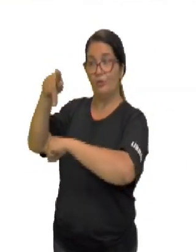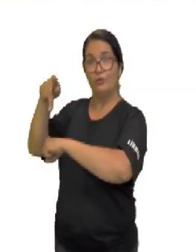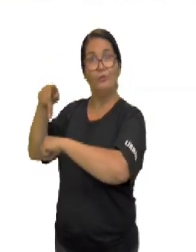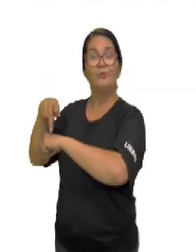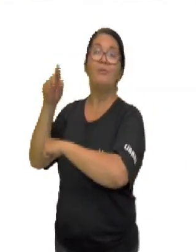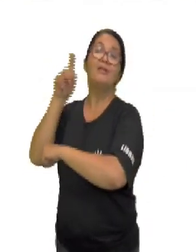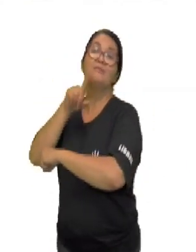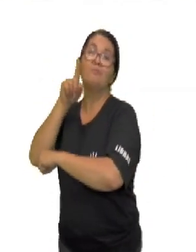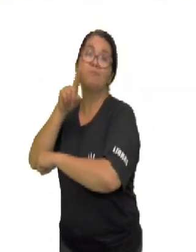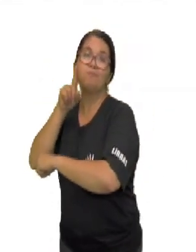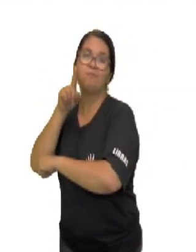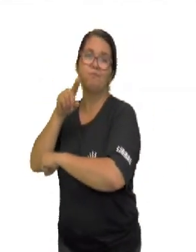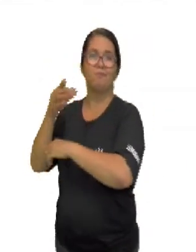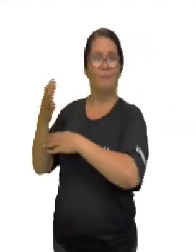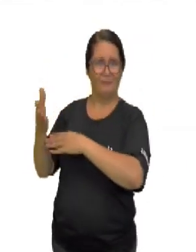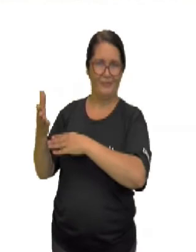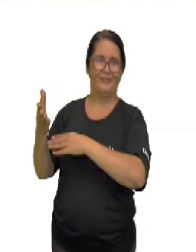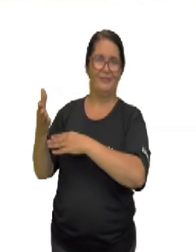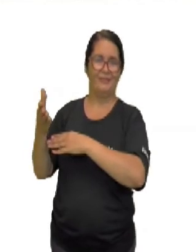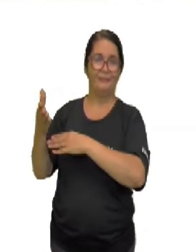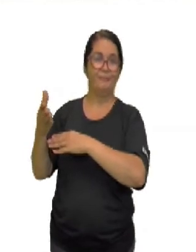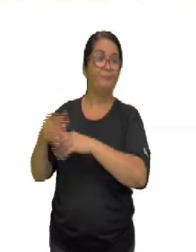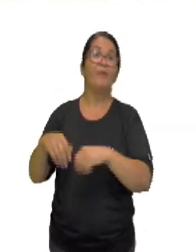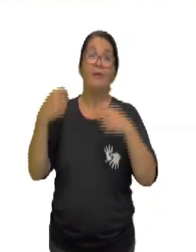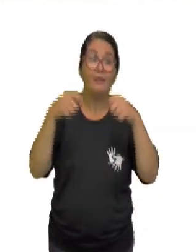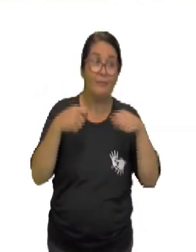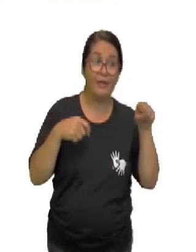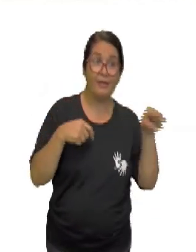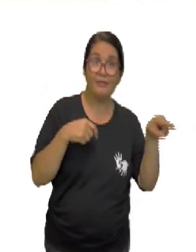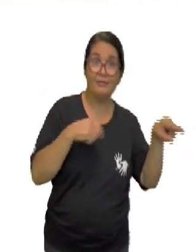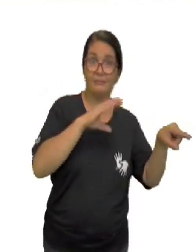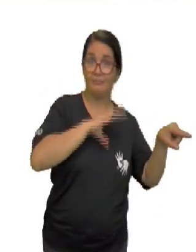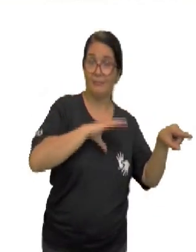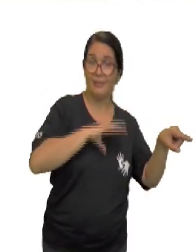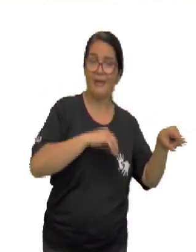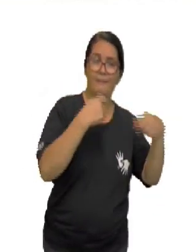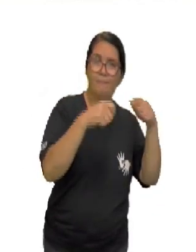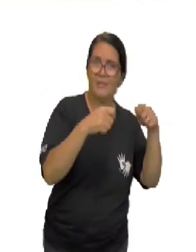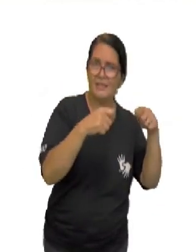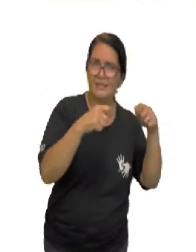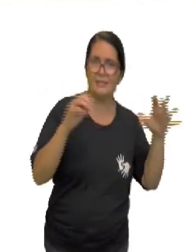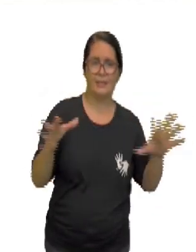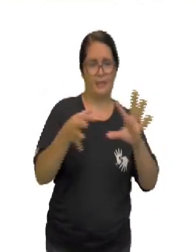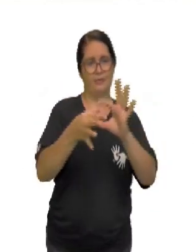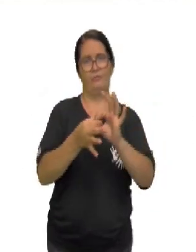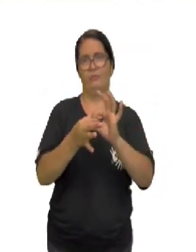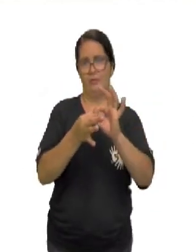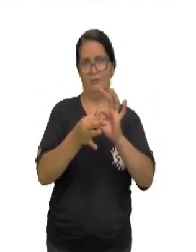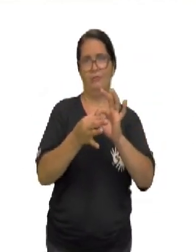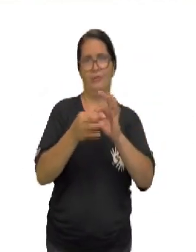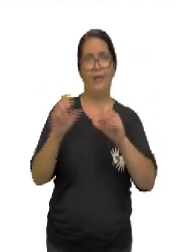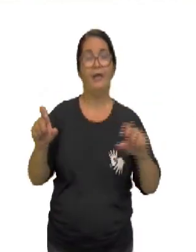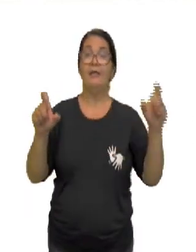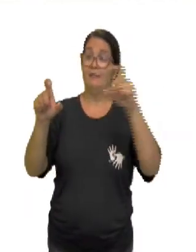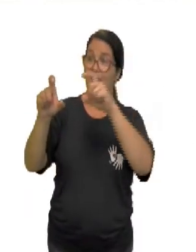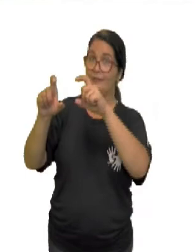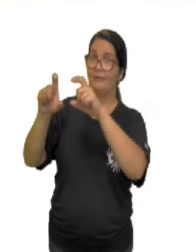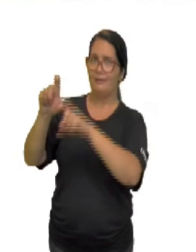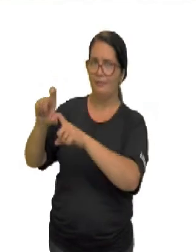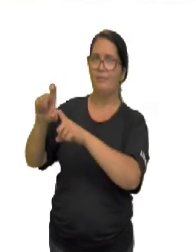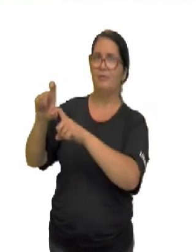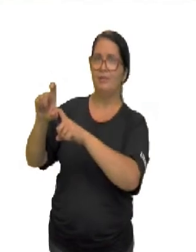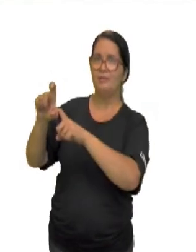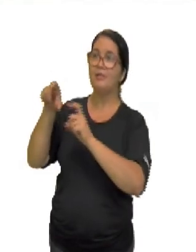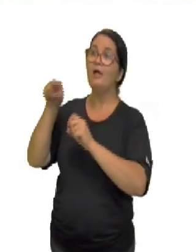indústria tem uma forte ligação com o Canadá. Perdão, com os